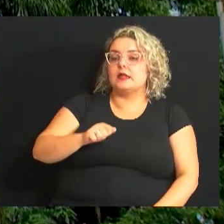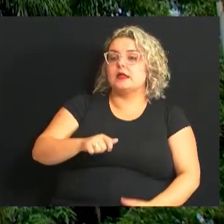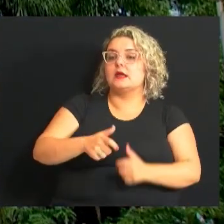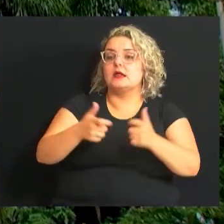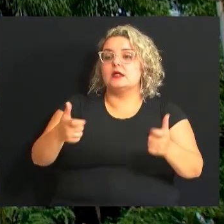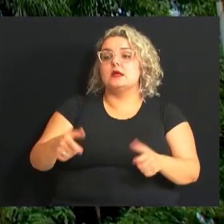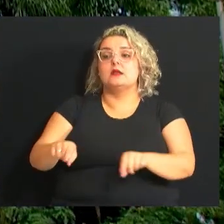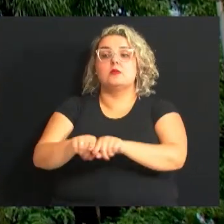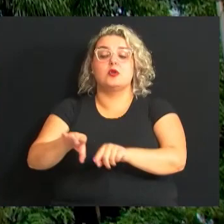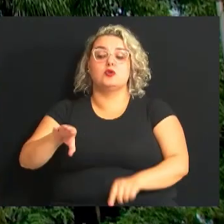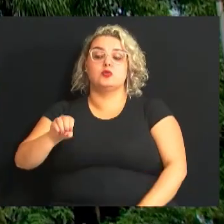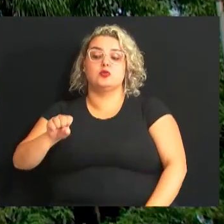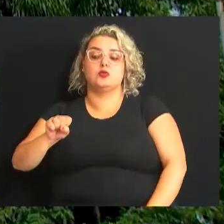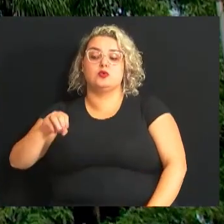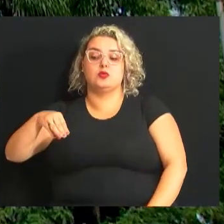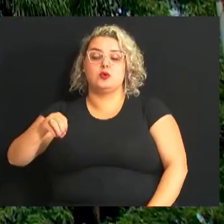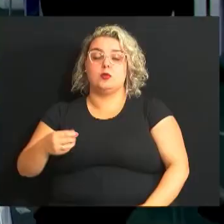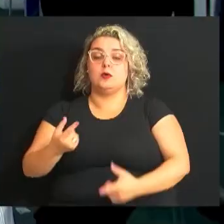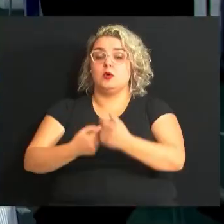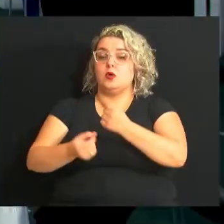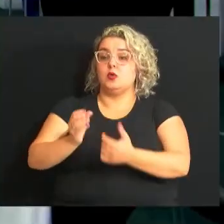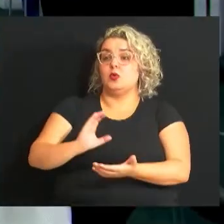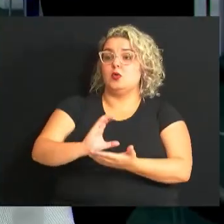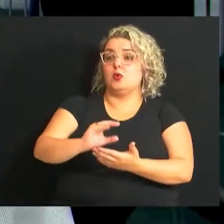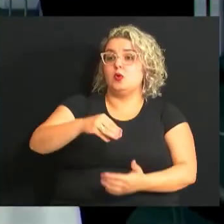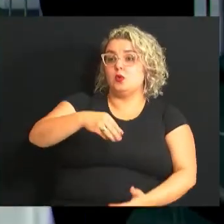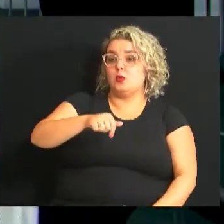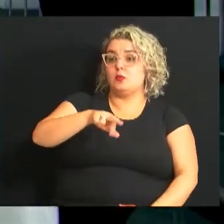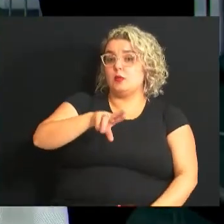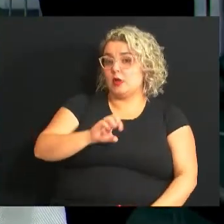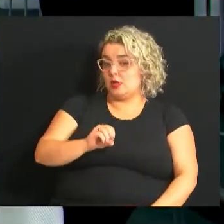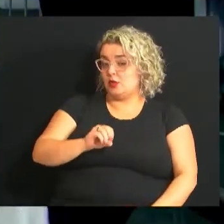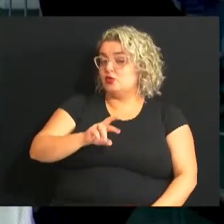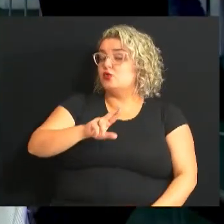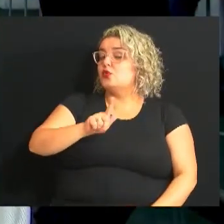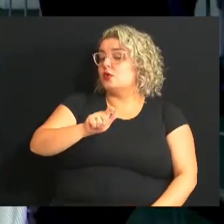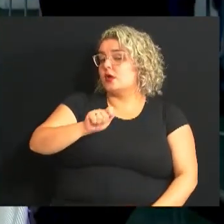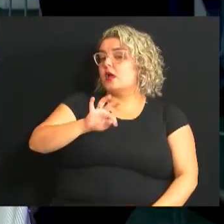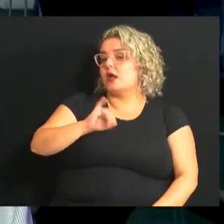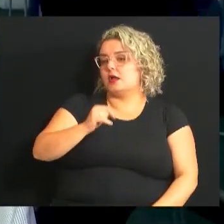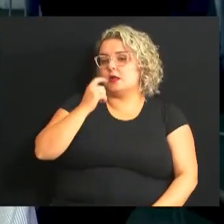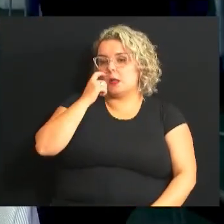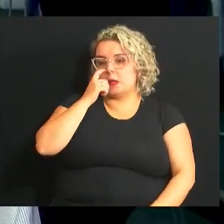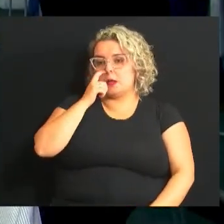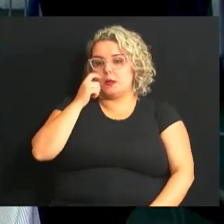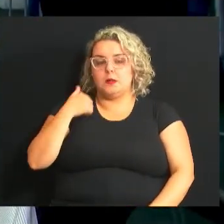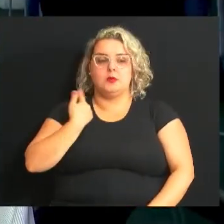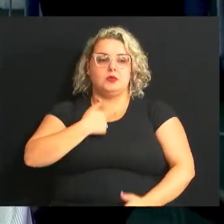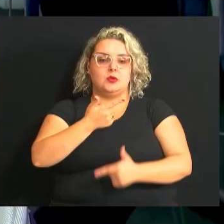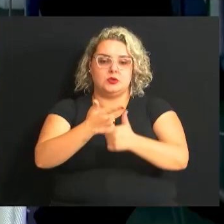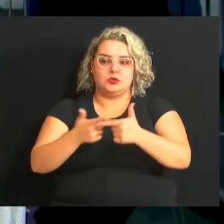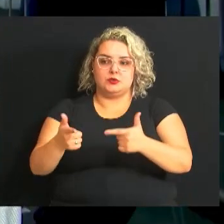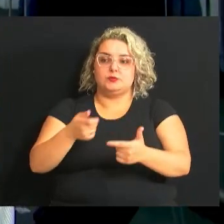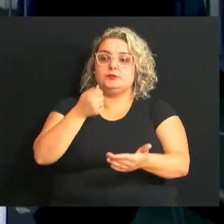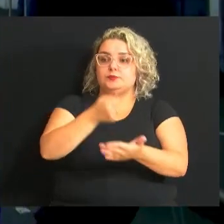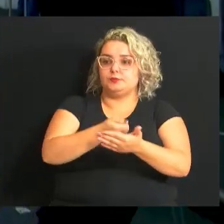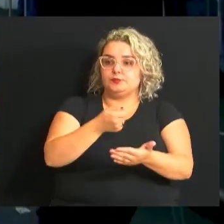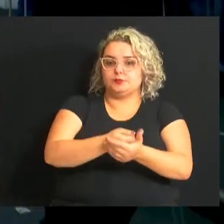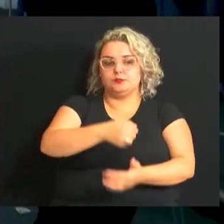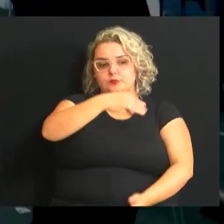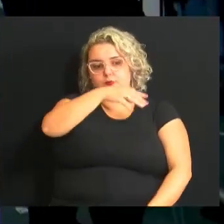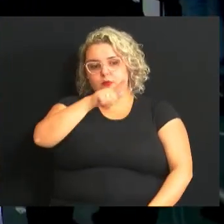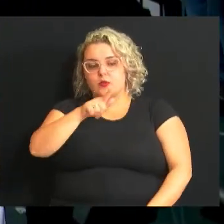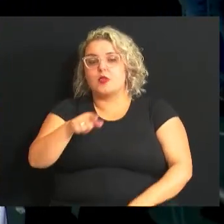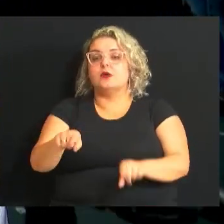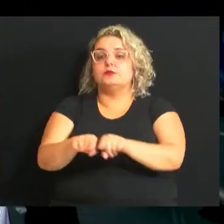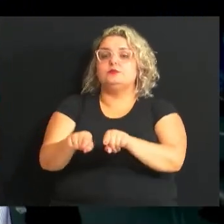e também verba para o Hospital Mário Gatti. Nós dividimos a própria obrigação entre a rede Mário Gatti e também a Secretaria